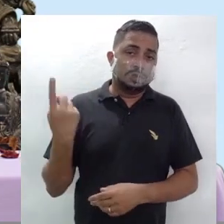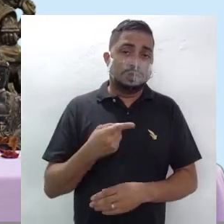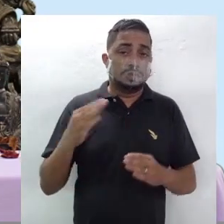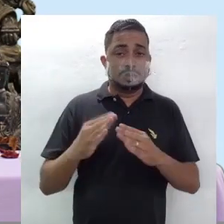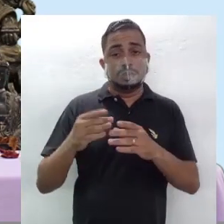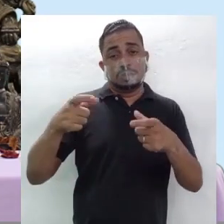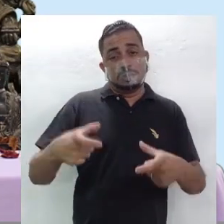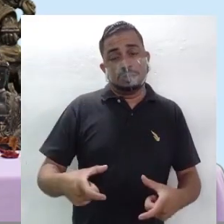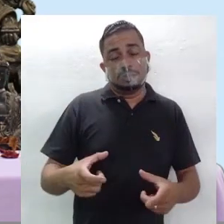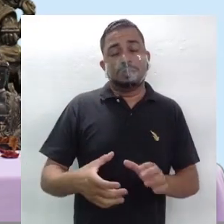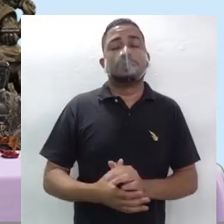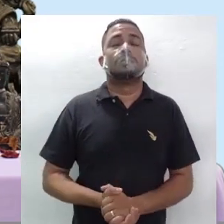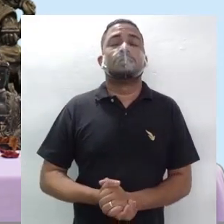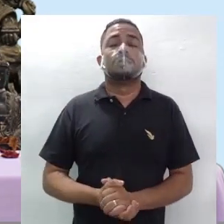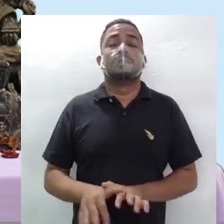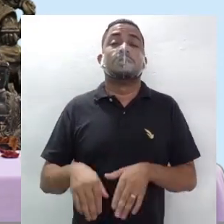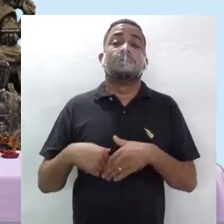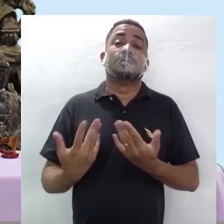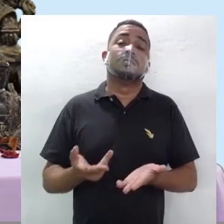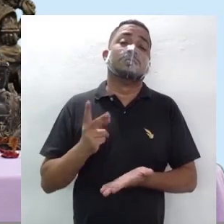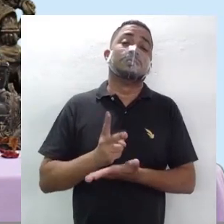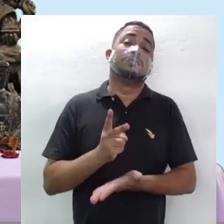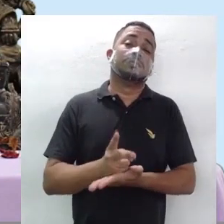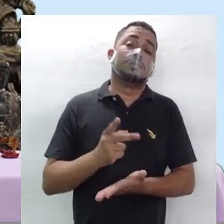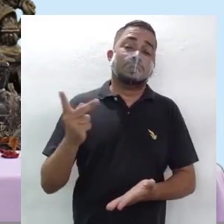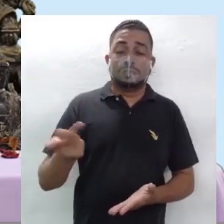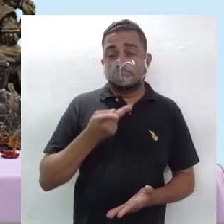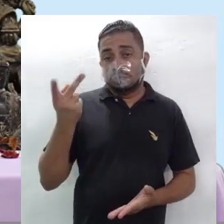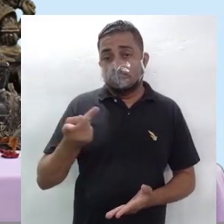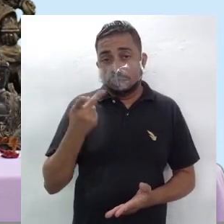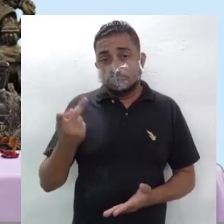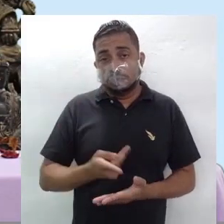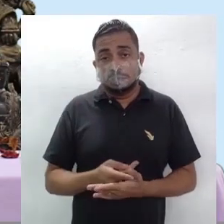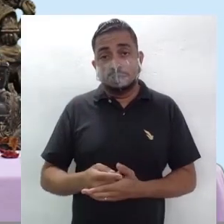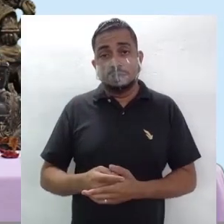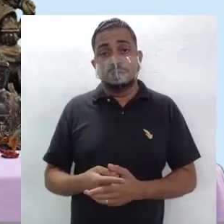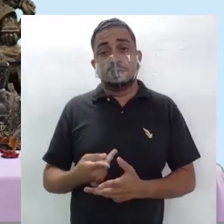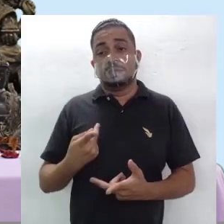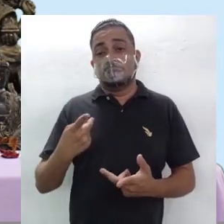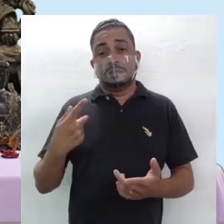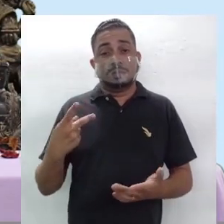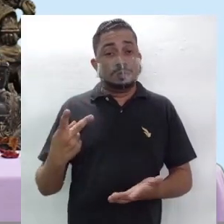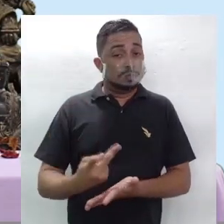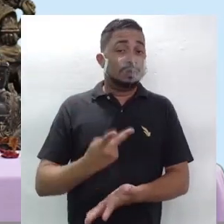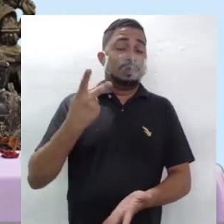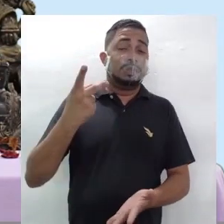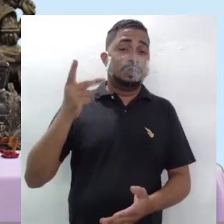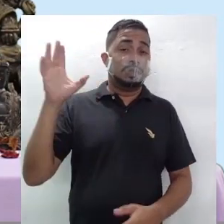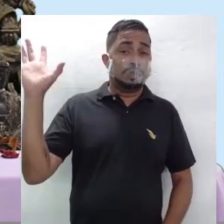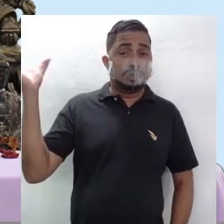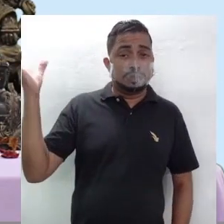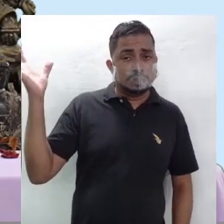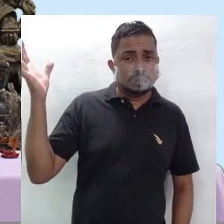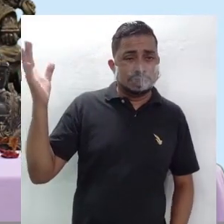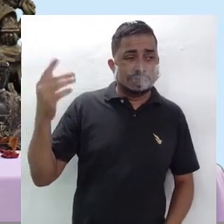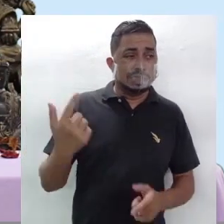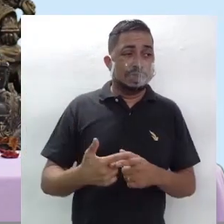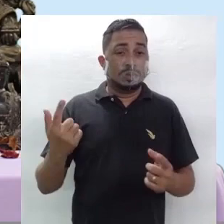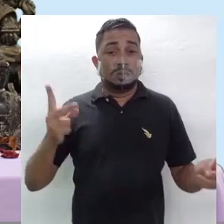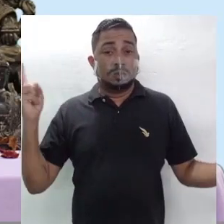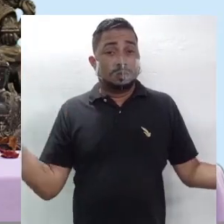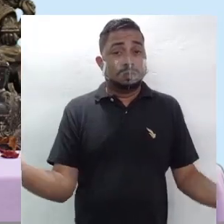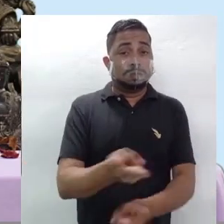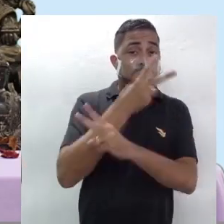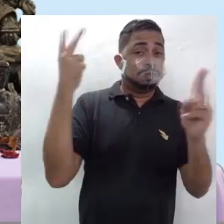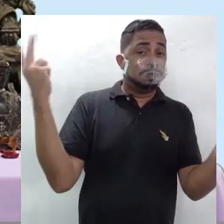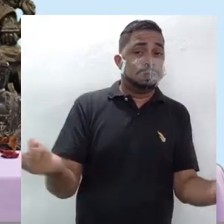moramos. Então, vamos continuar falando sobre os impactos ambientais. Bora falar sobre os furacões